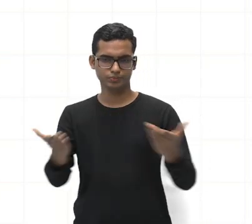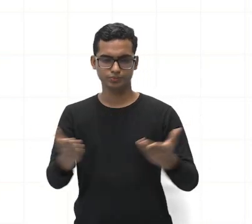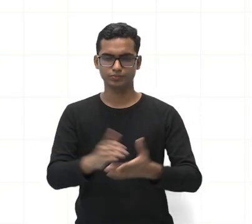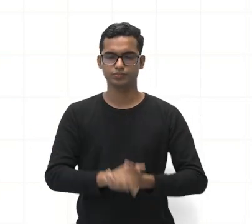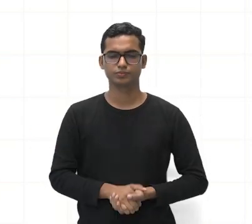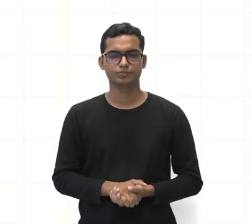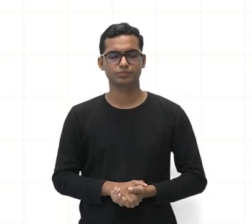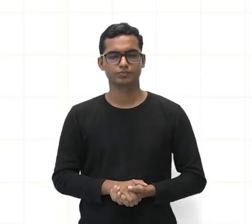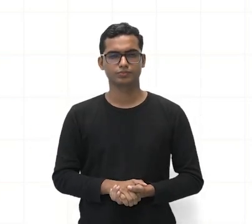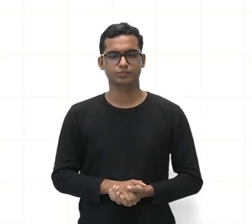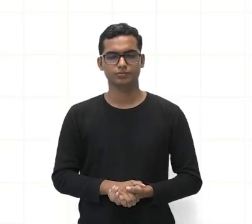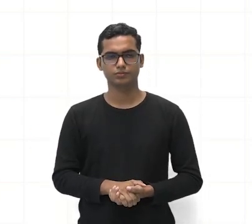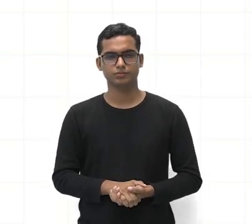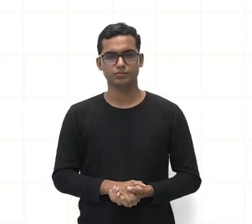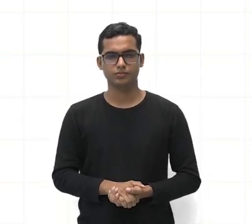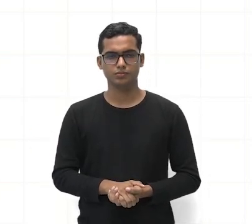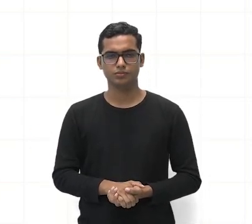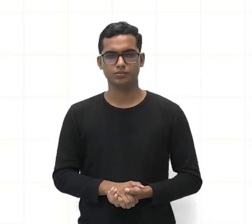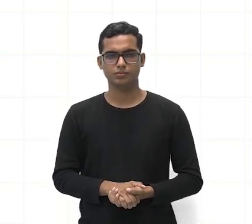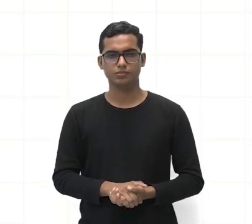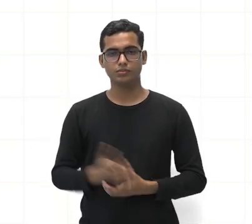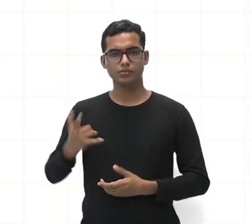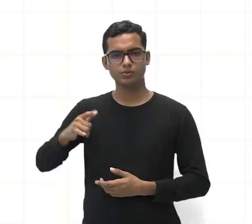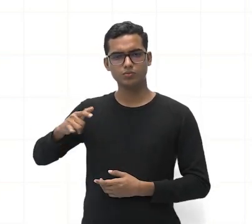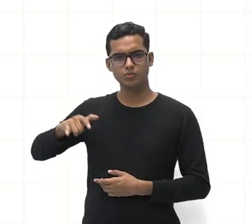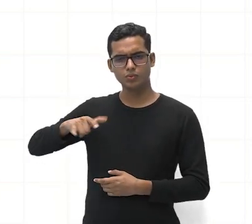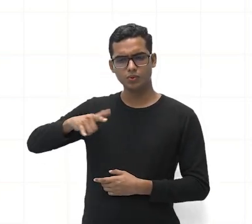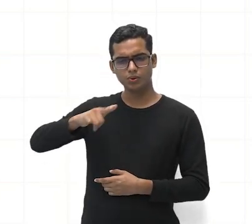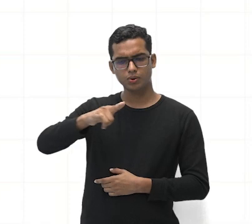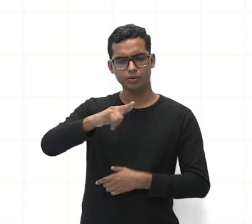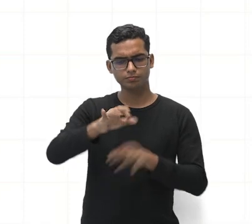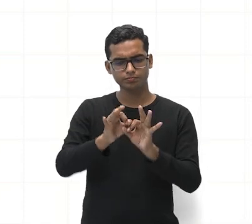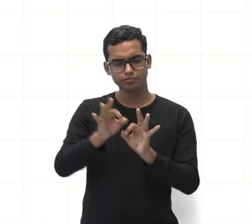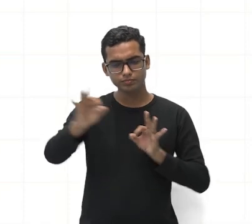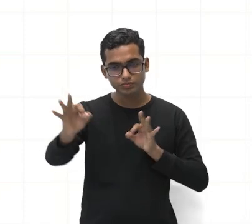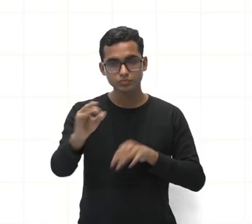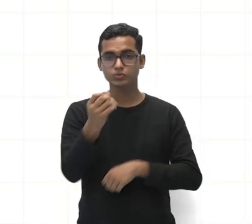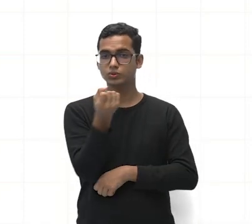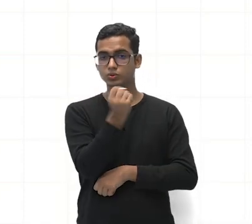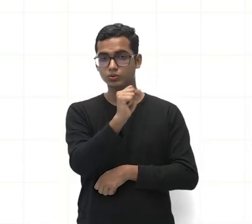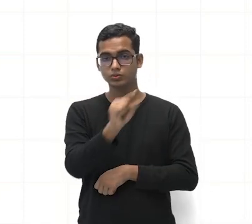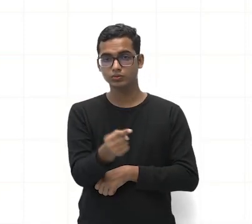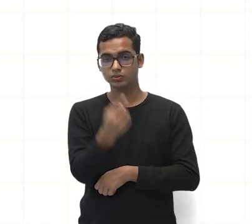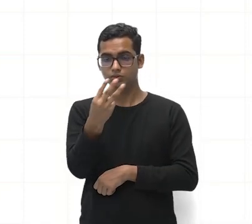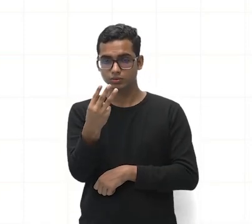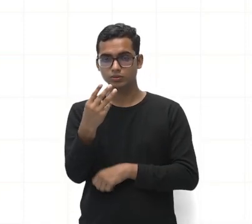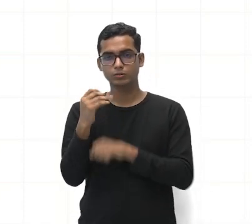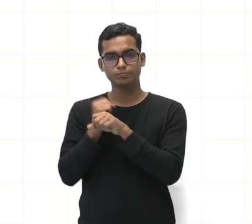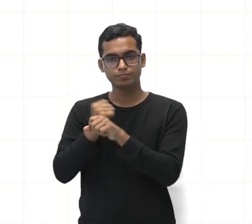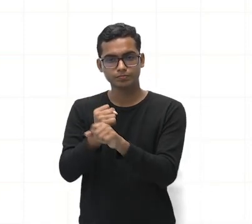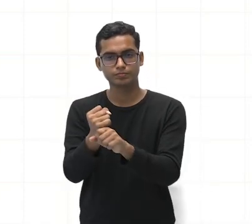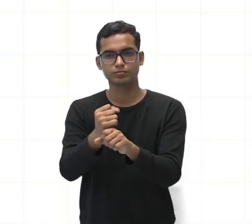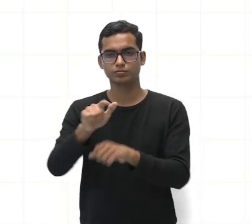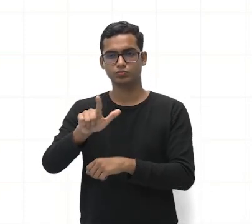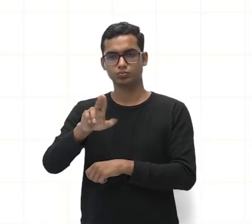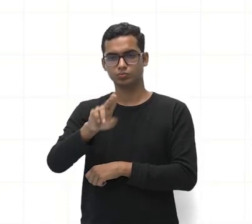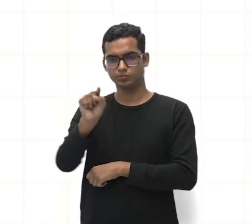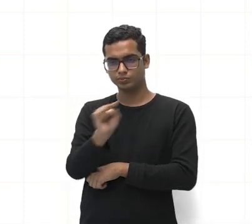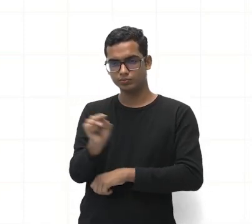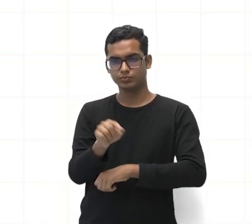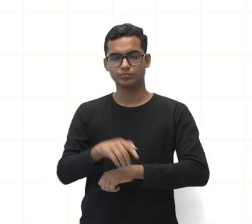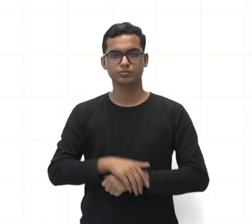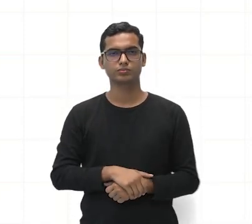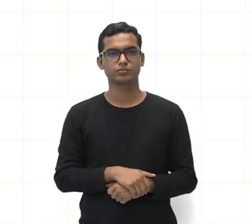Exemplo. Sua nave espacial já percorreu 8,3 anos-luz.